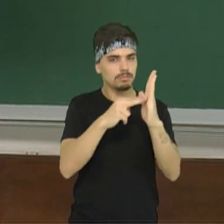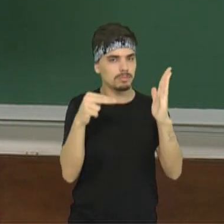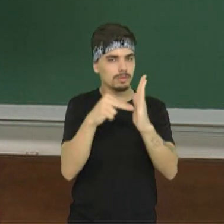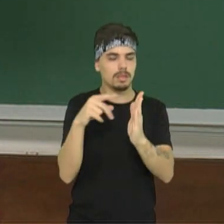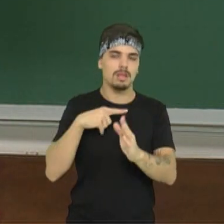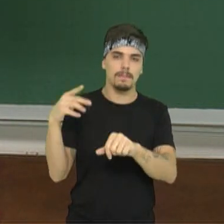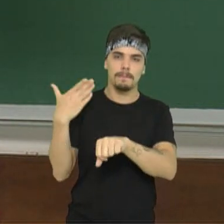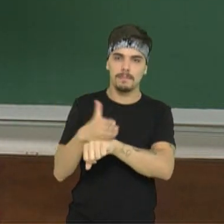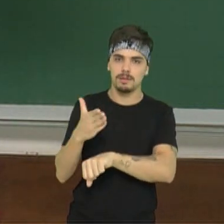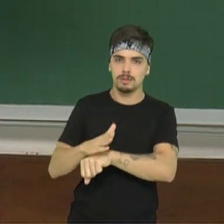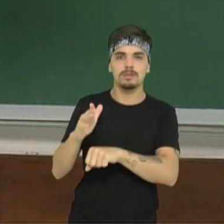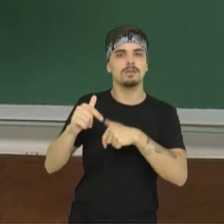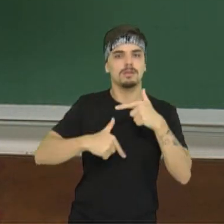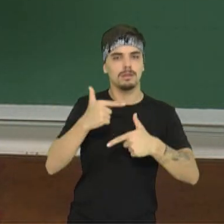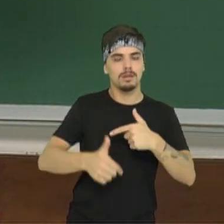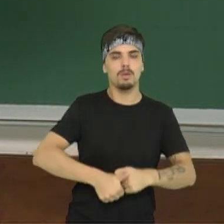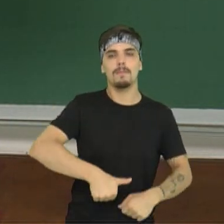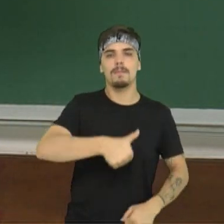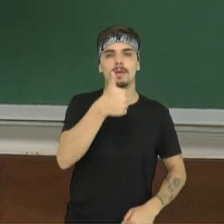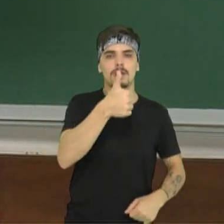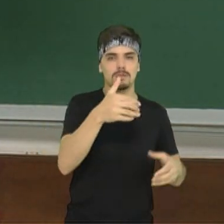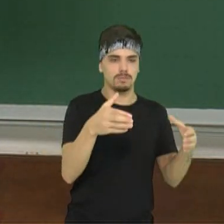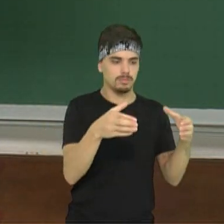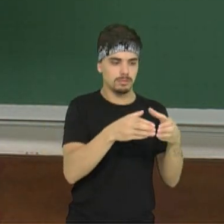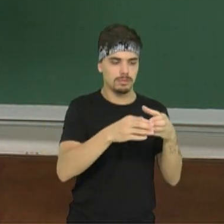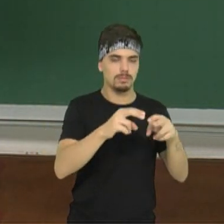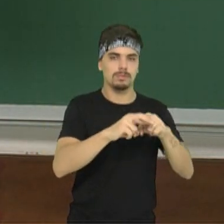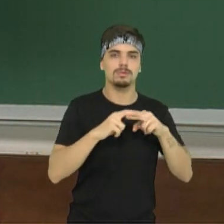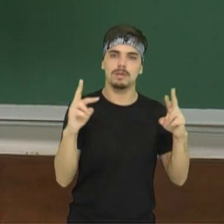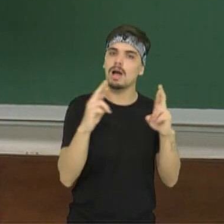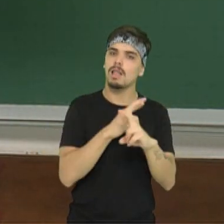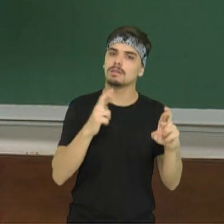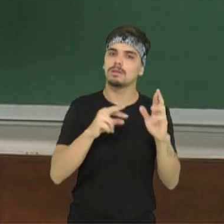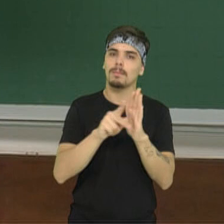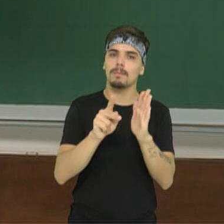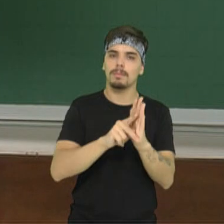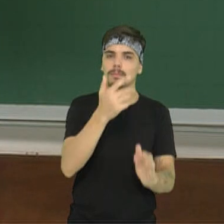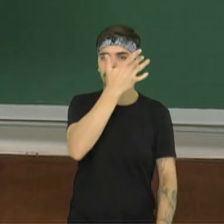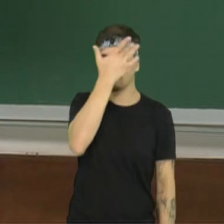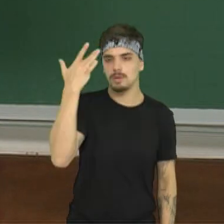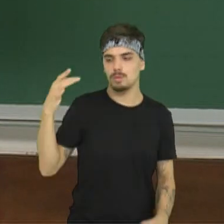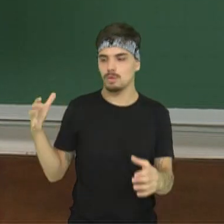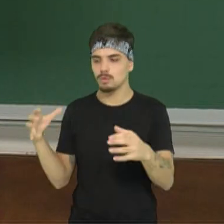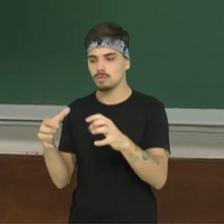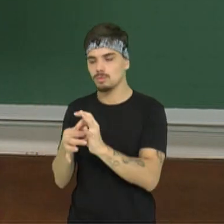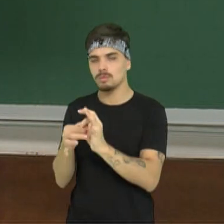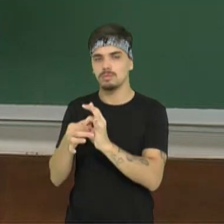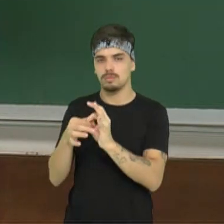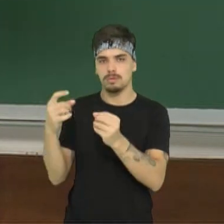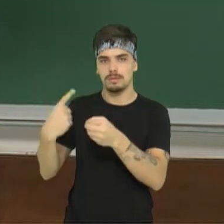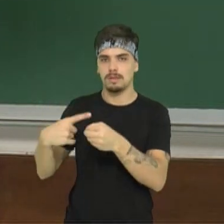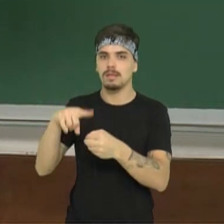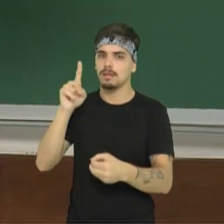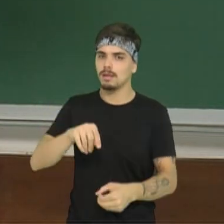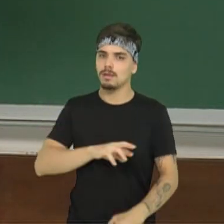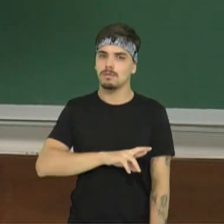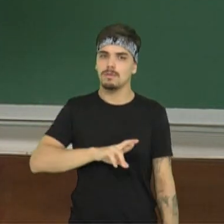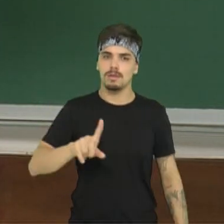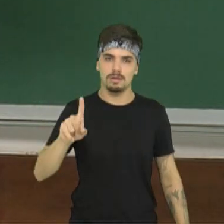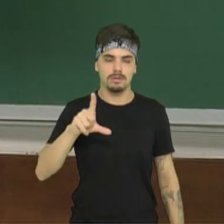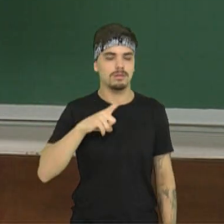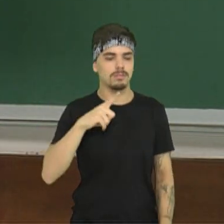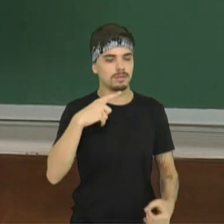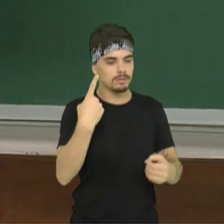as atividades do primeiro setor. Então, a relação dessas pessoas com as cidades é diferente. A cidade que é